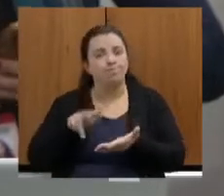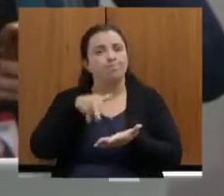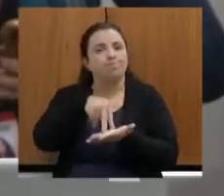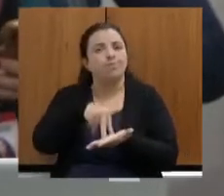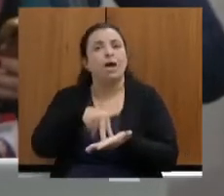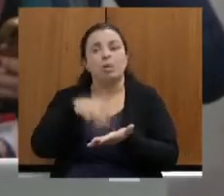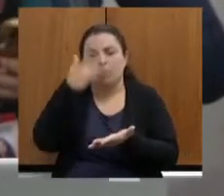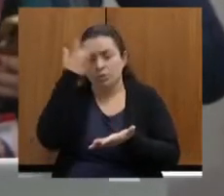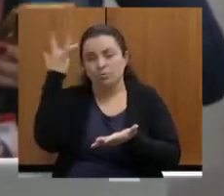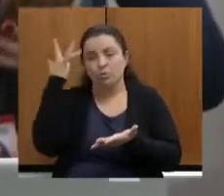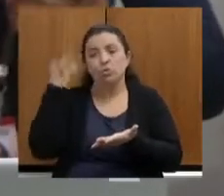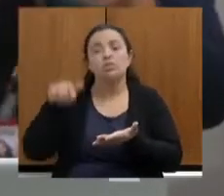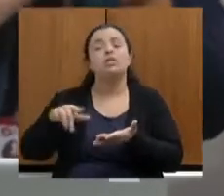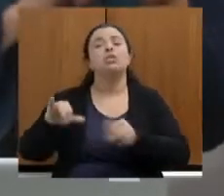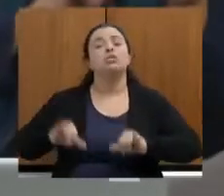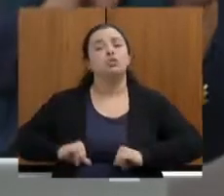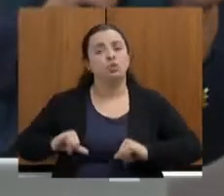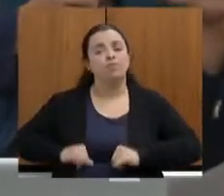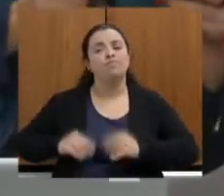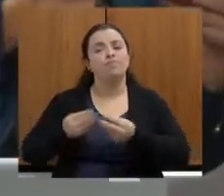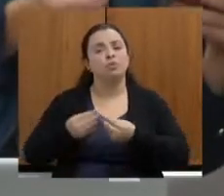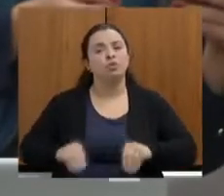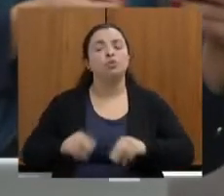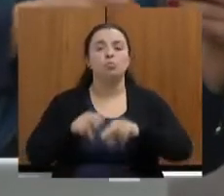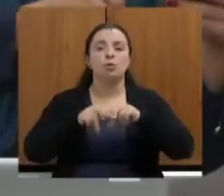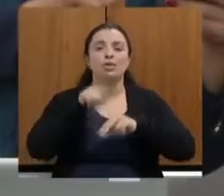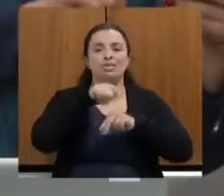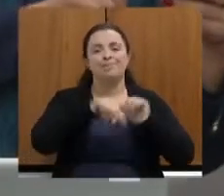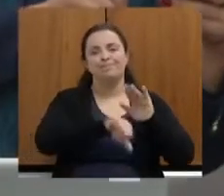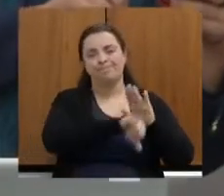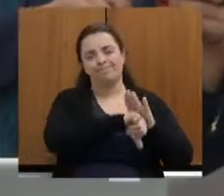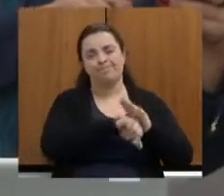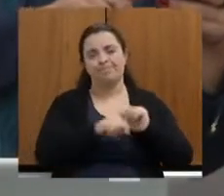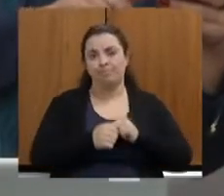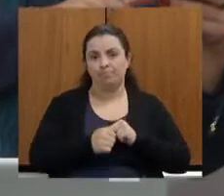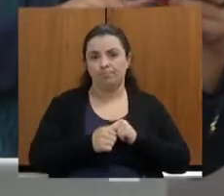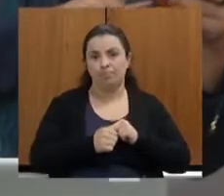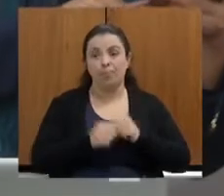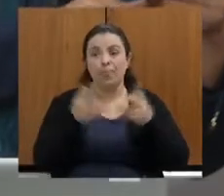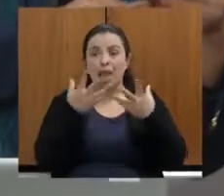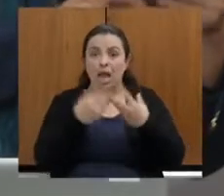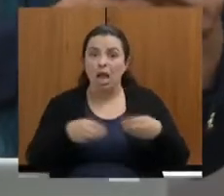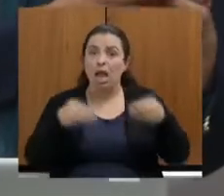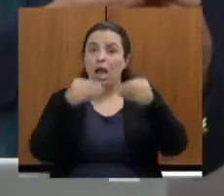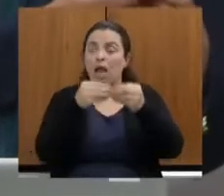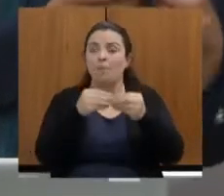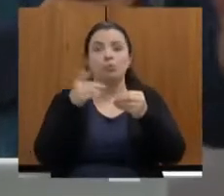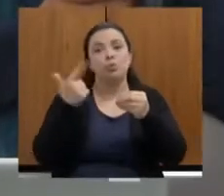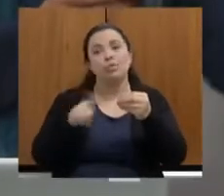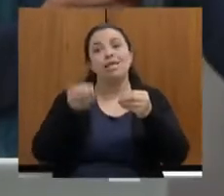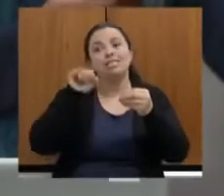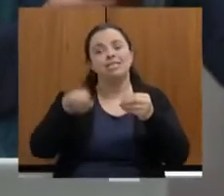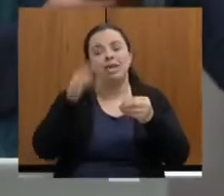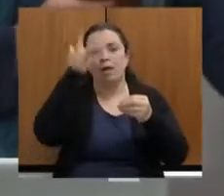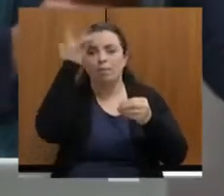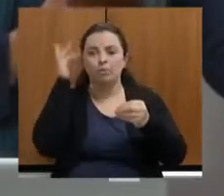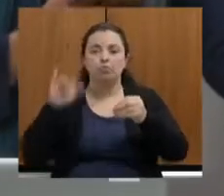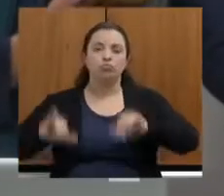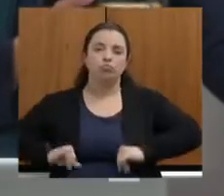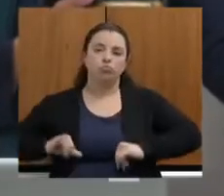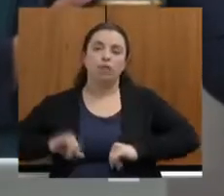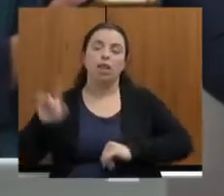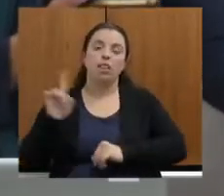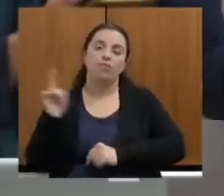que são vítimas desse crime porque não tem reparação sem protagonismo dos atingidos a gente não